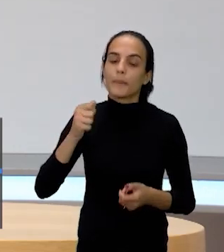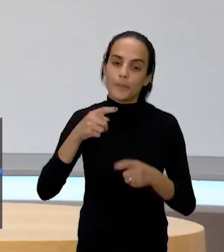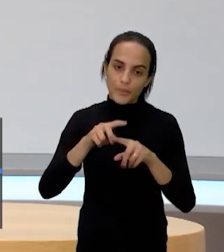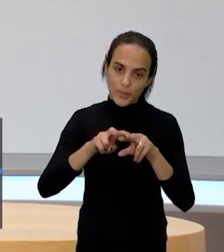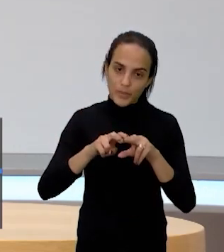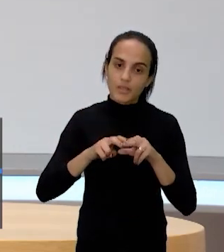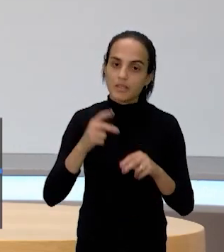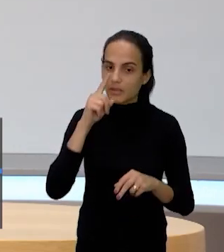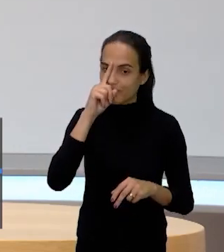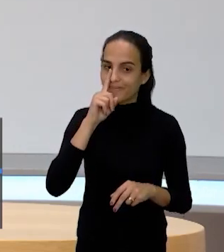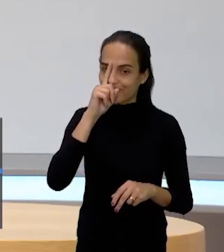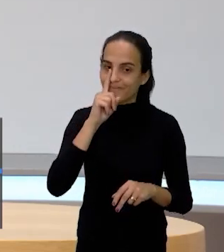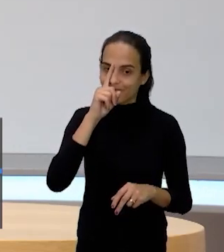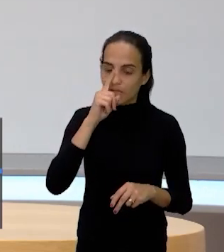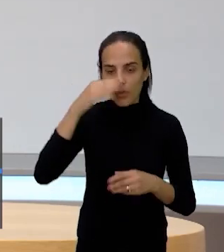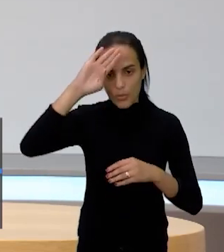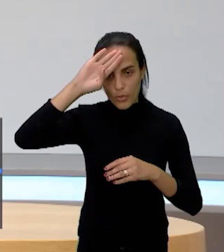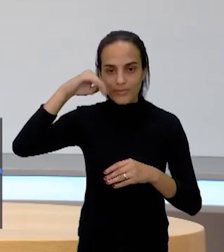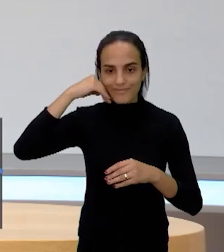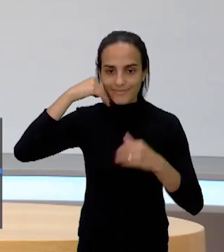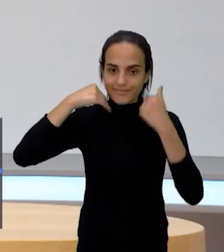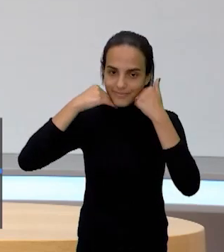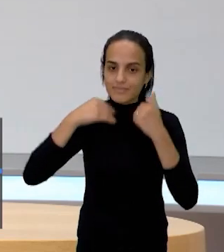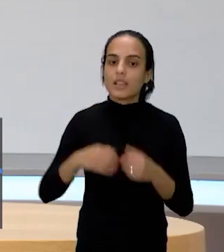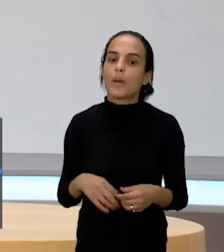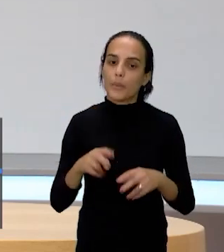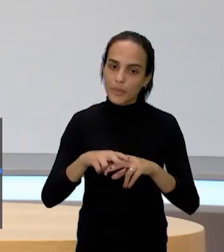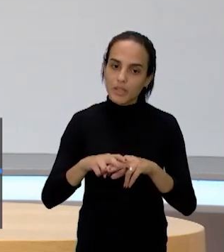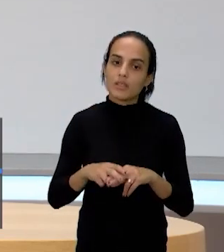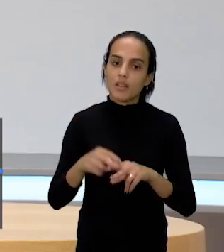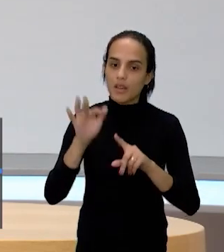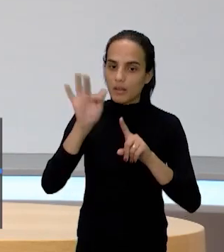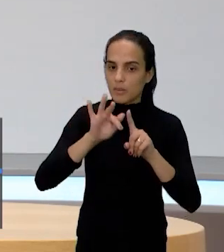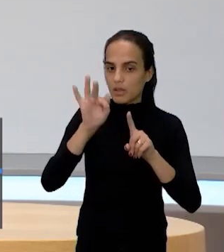gente estar no estado febril. Por isso que a gente abaixa a temperatura.